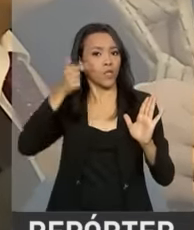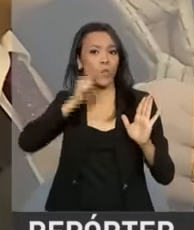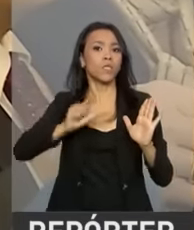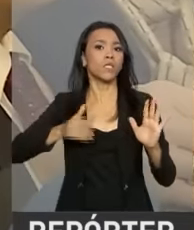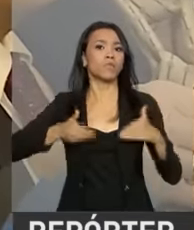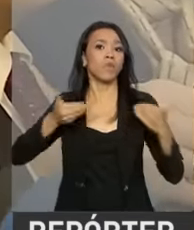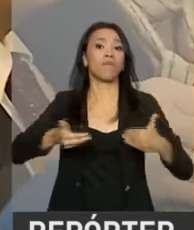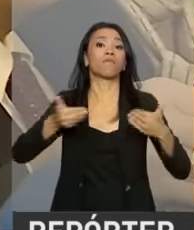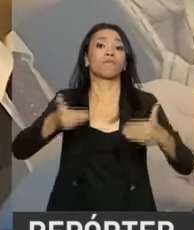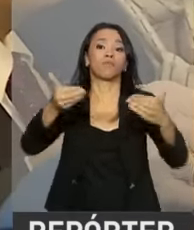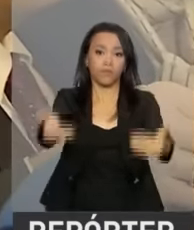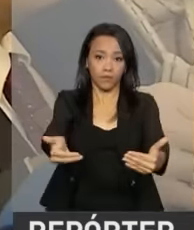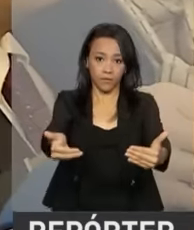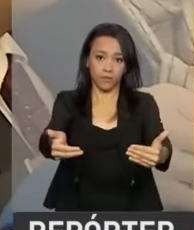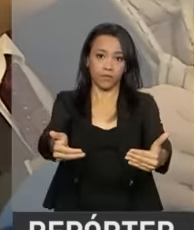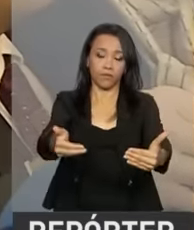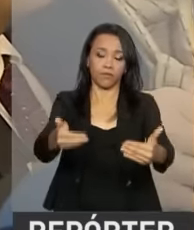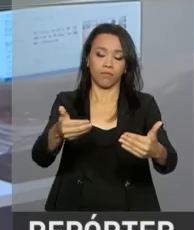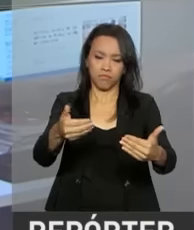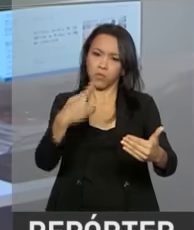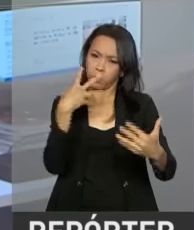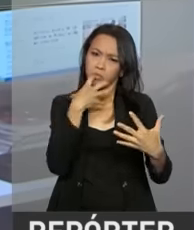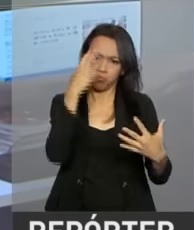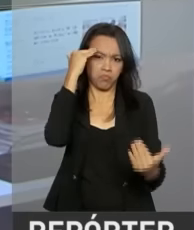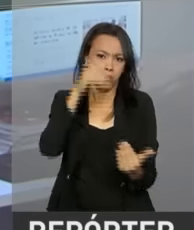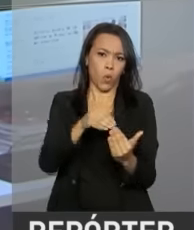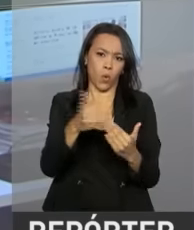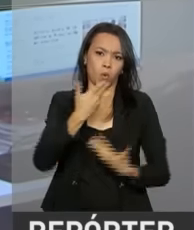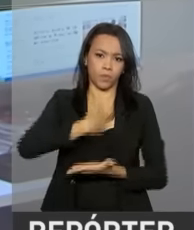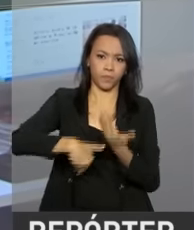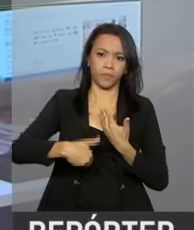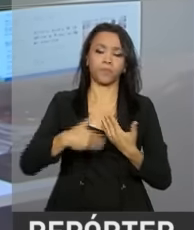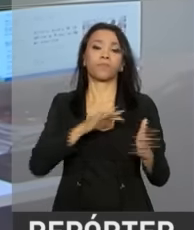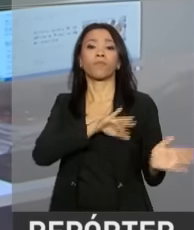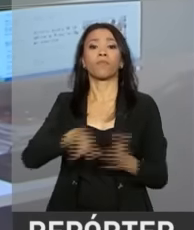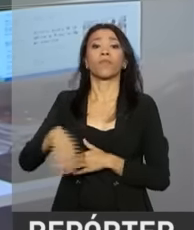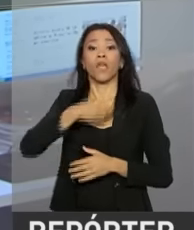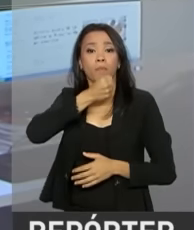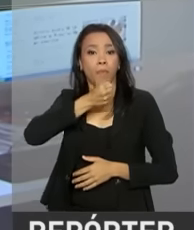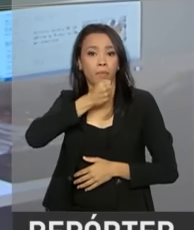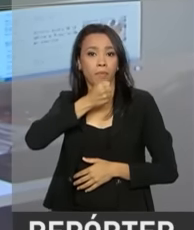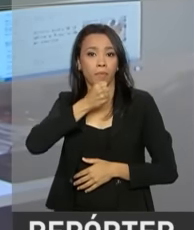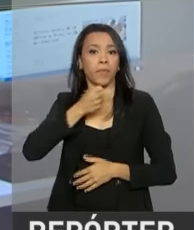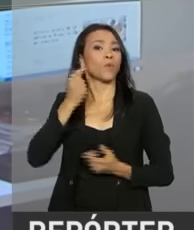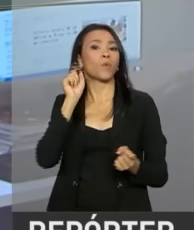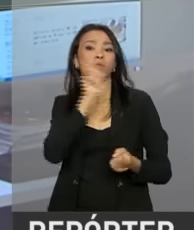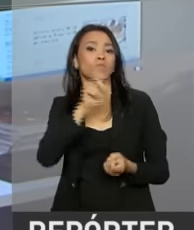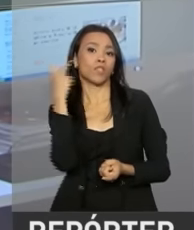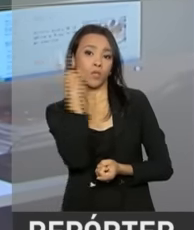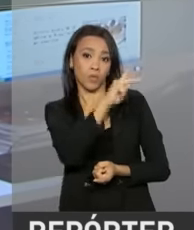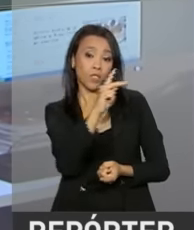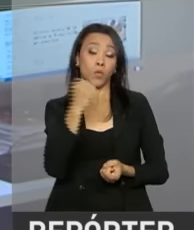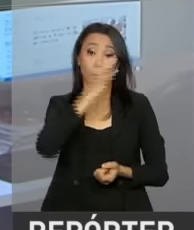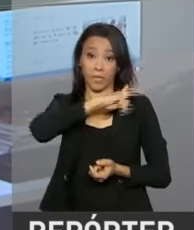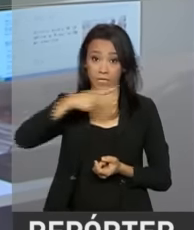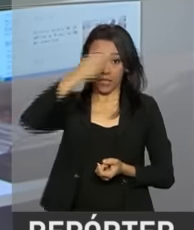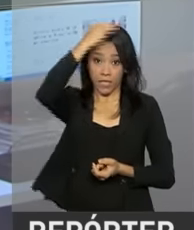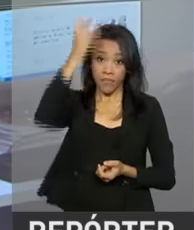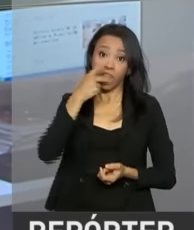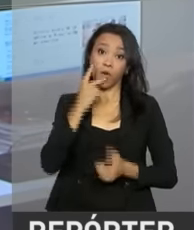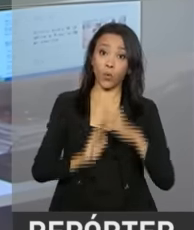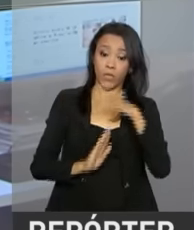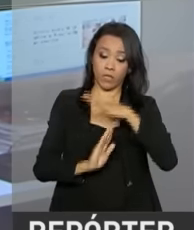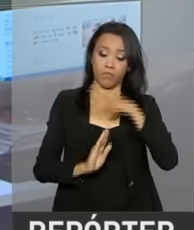nessa direção, mas foi muito bem acolhida por todos. A jornalistas americanos, o presidente Michel Temer disse que o teto para os